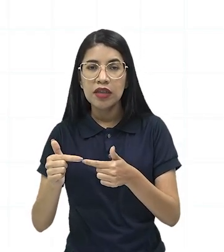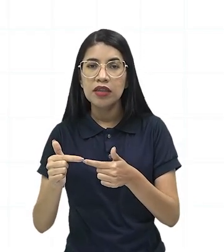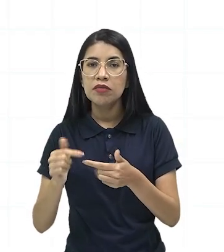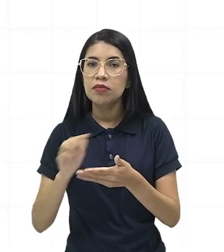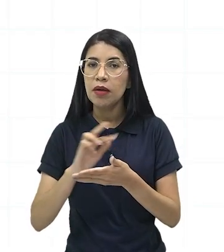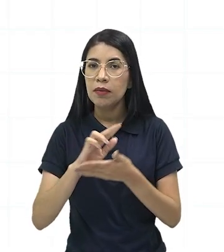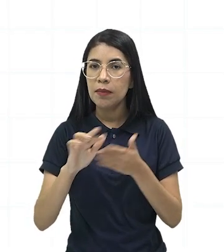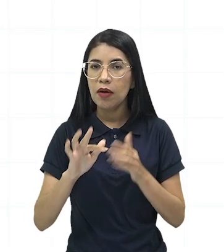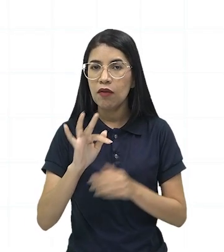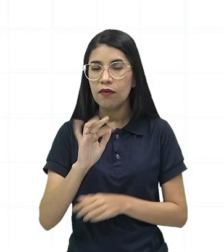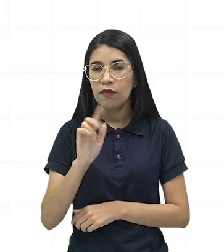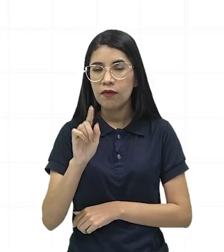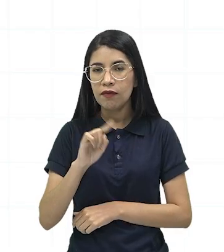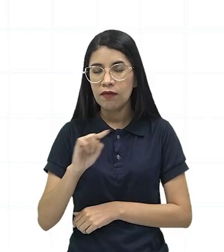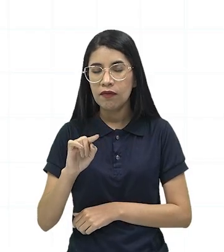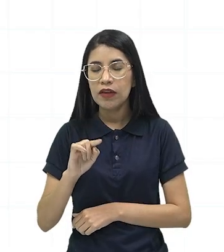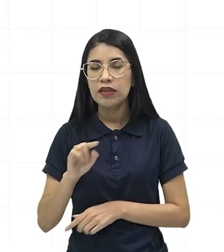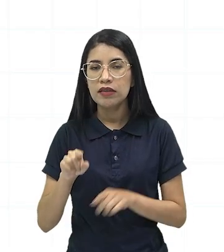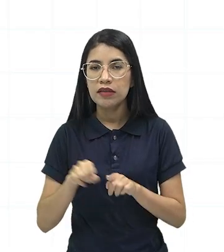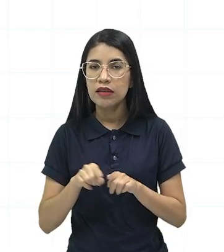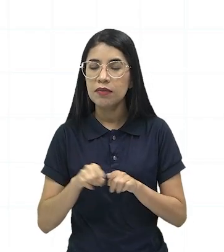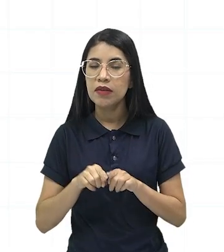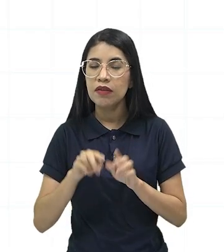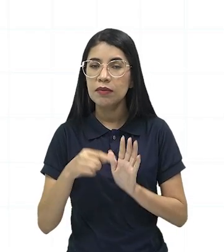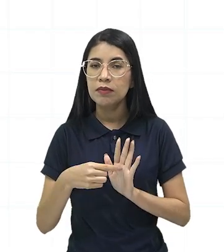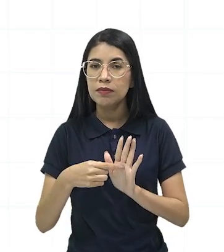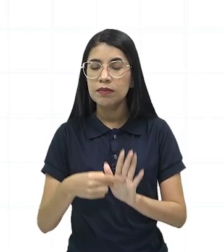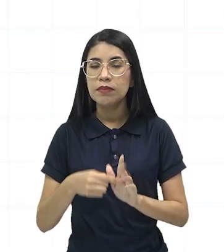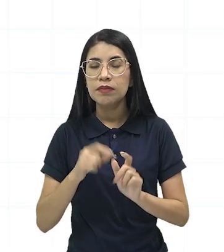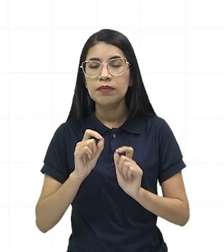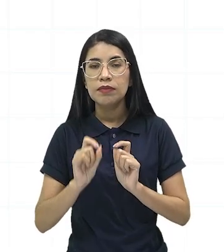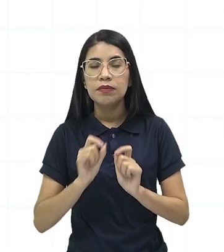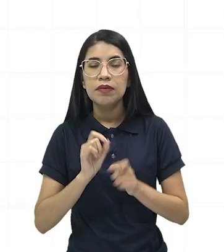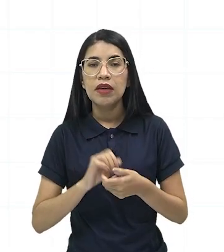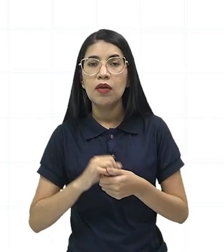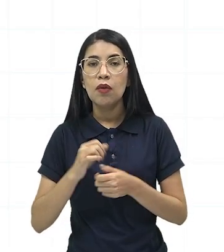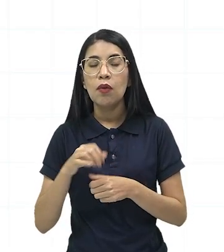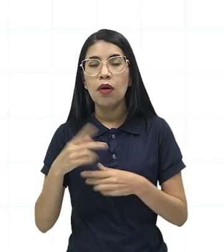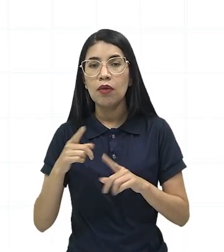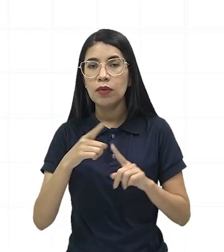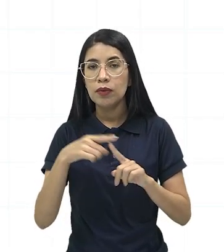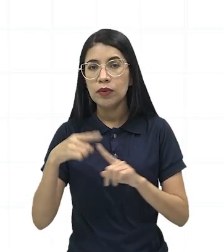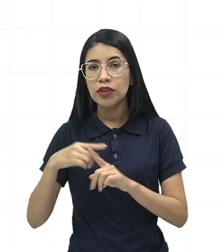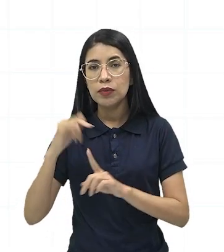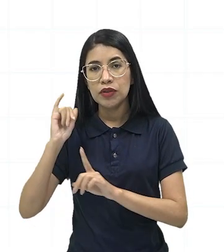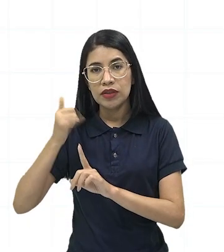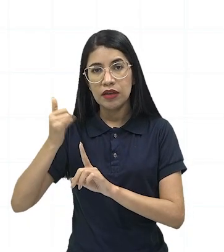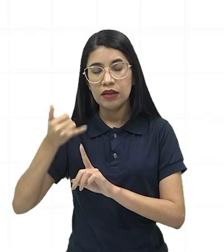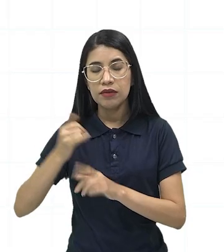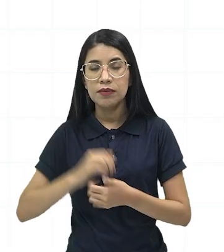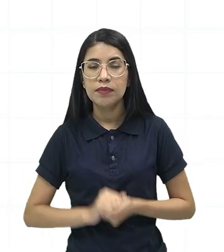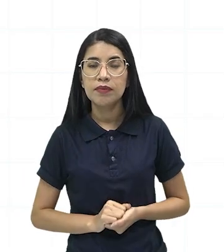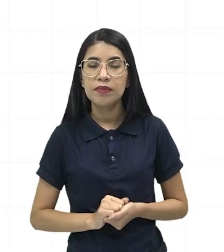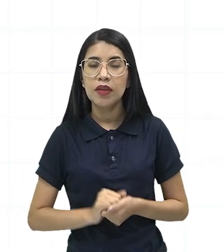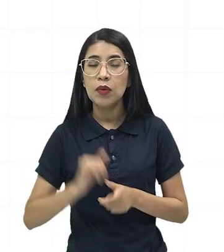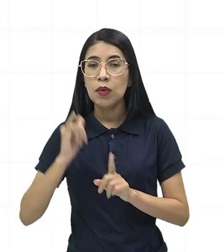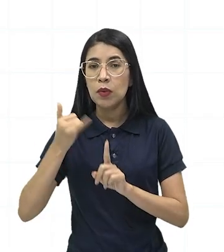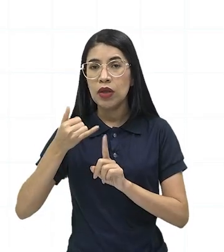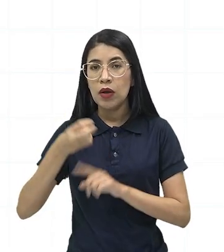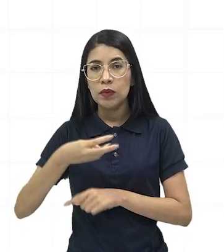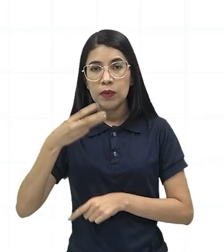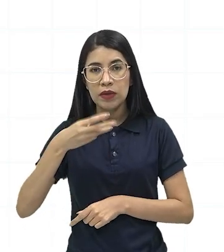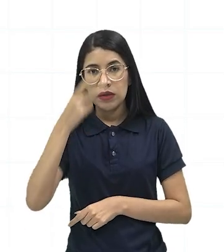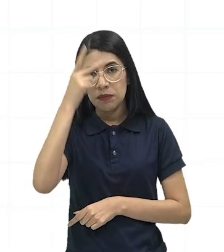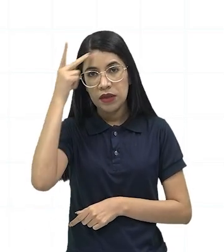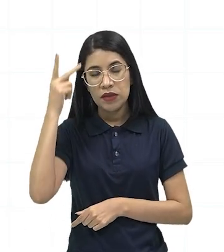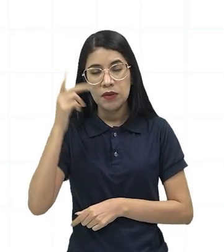Então, o verbo também vai indicar qual é o narrador. O narrador em terceira pessoa, nós